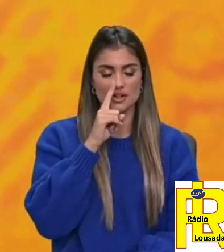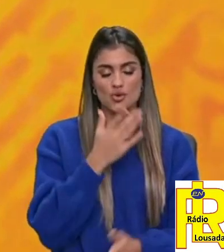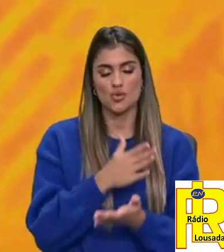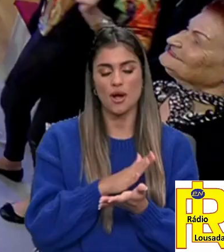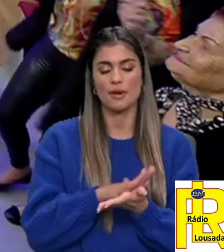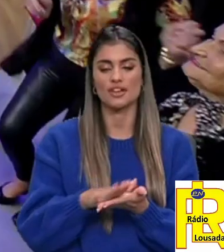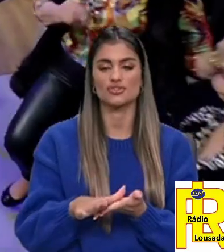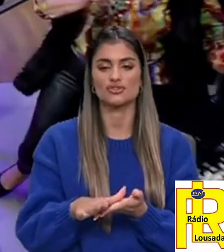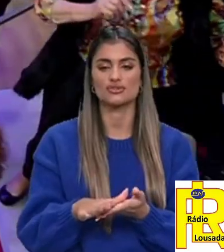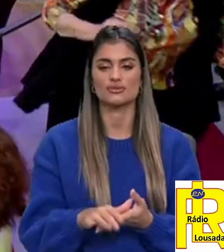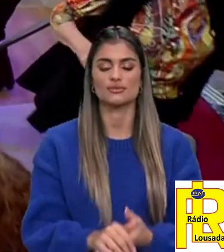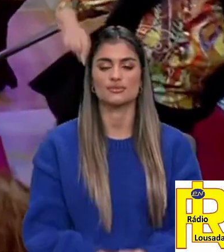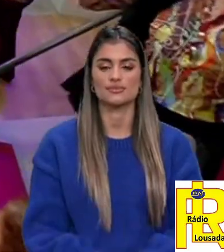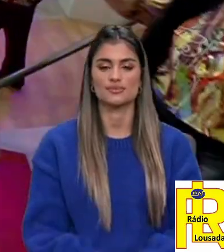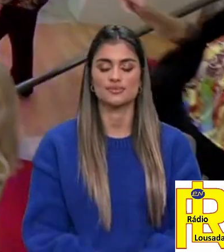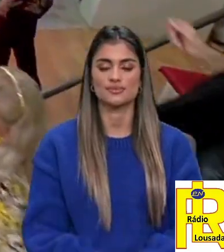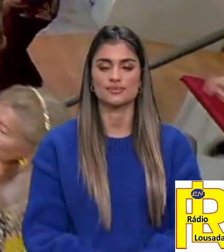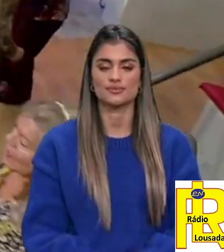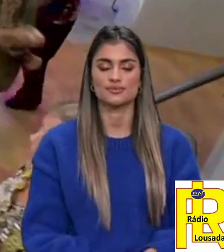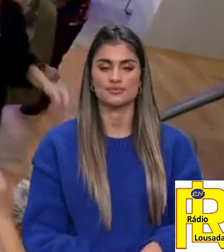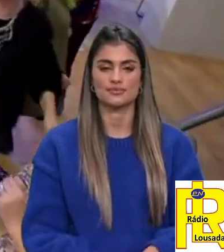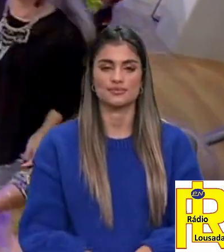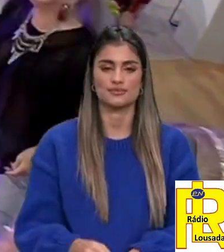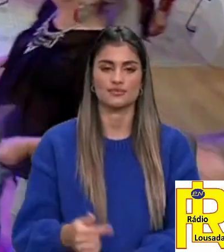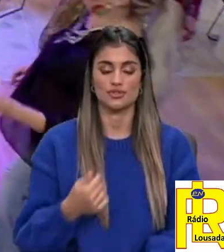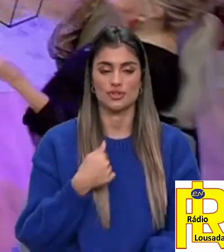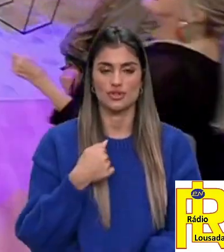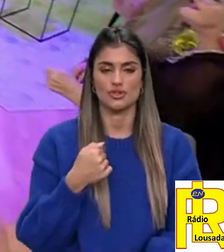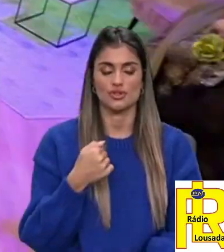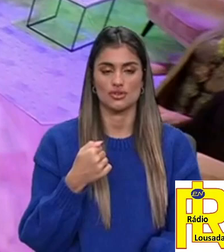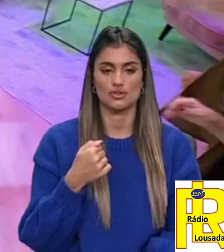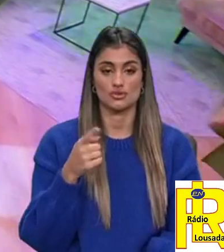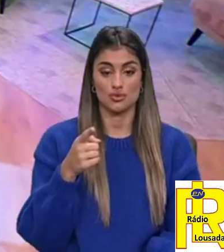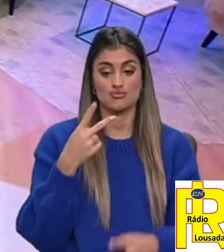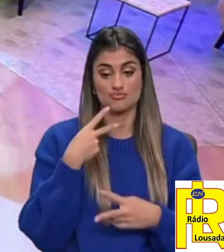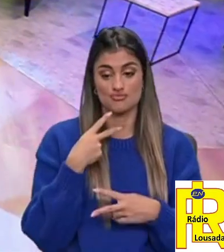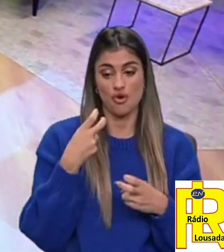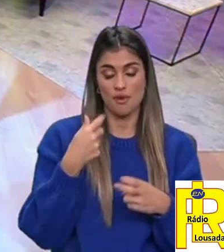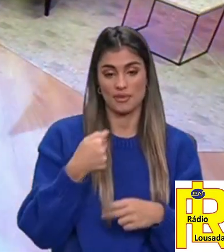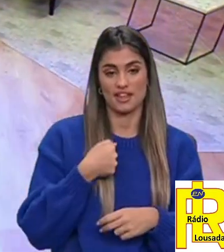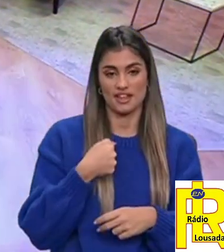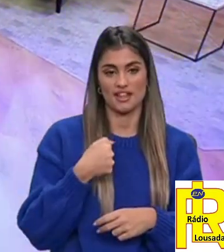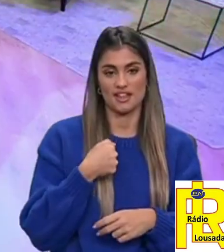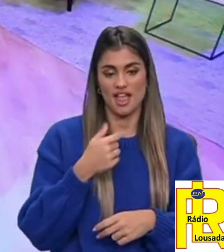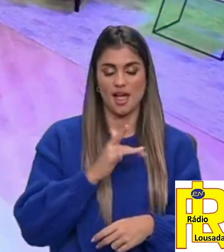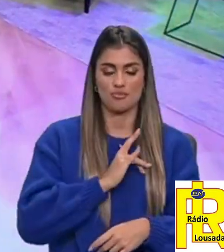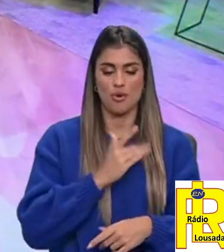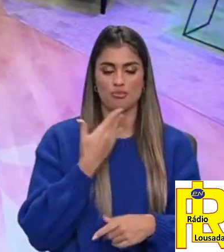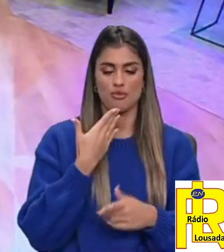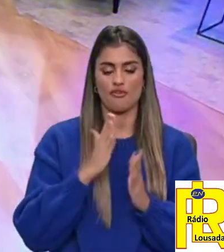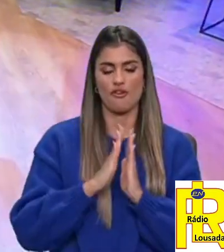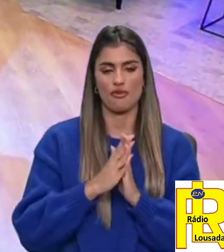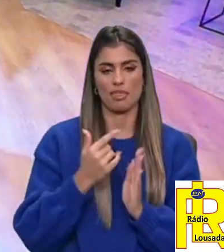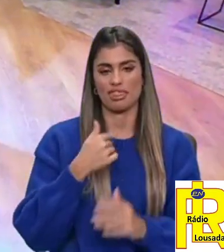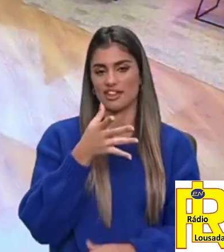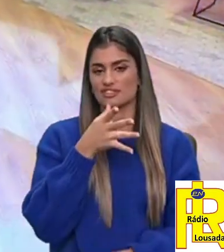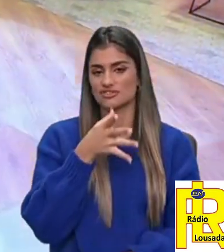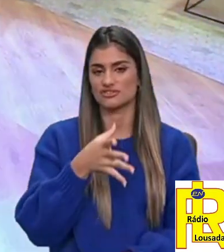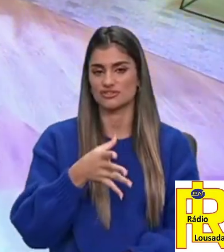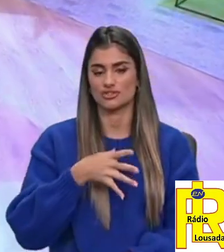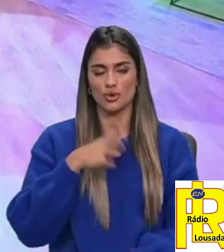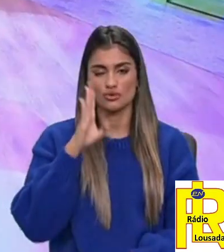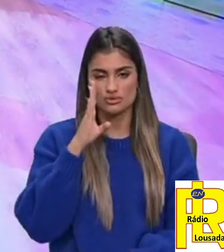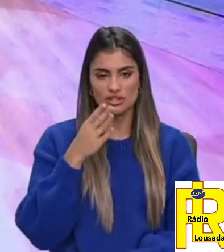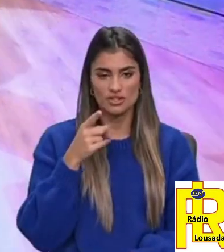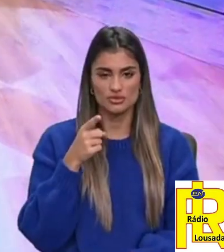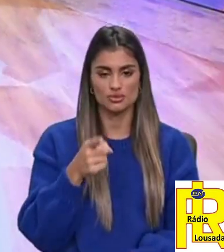haverá. Quando me encontrar, amor, por favor me confesse. Eu sei que você